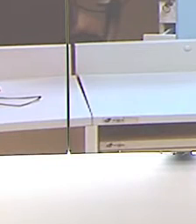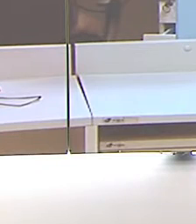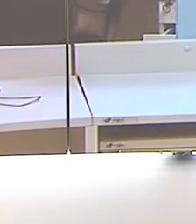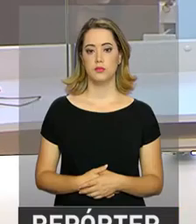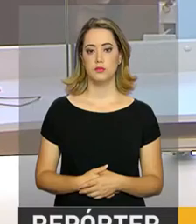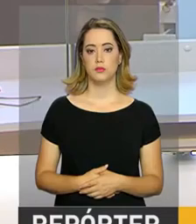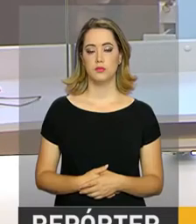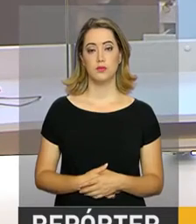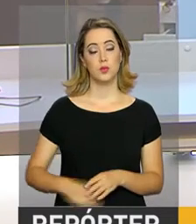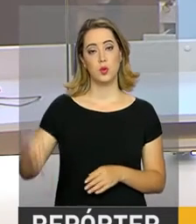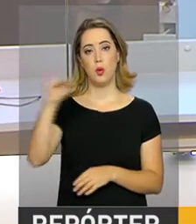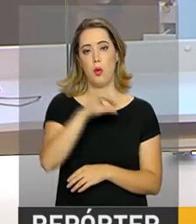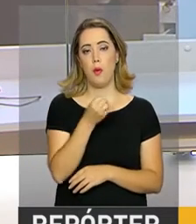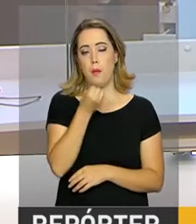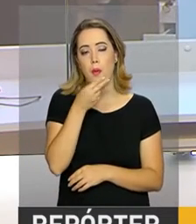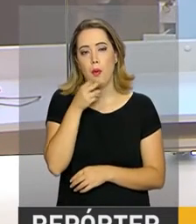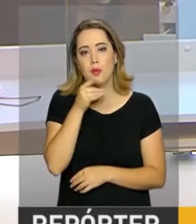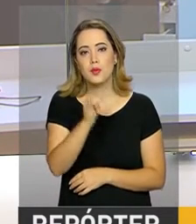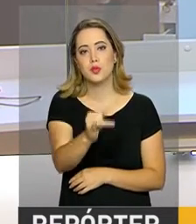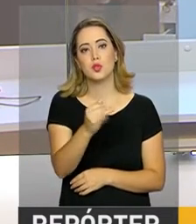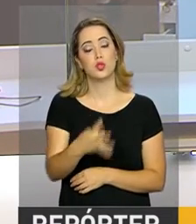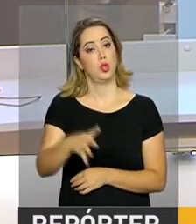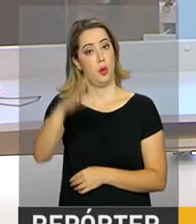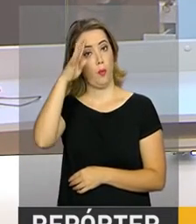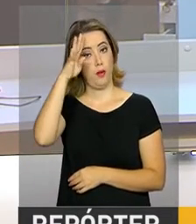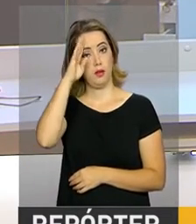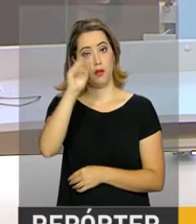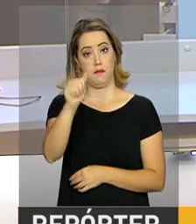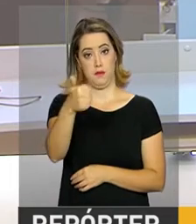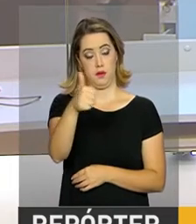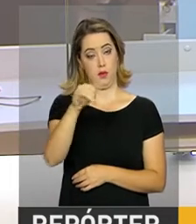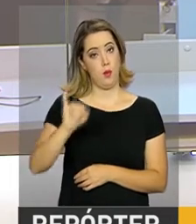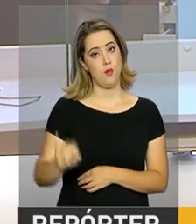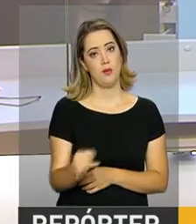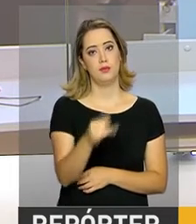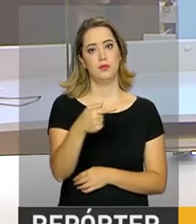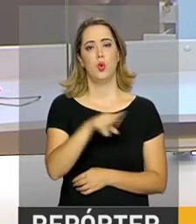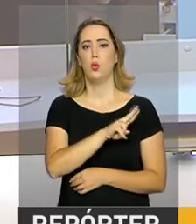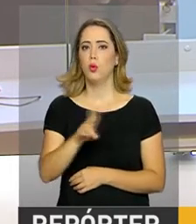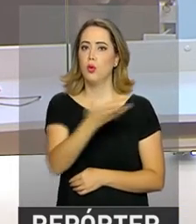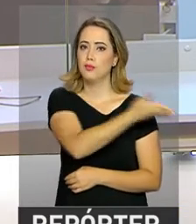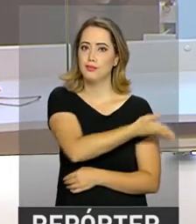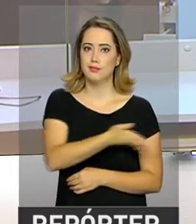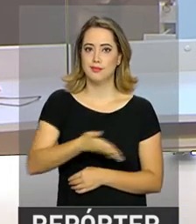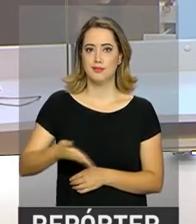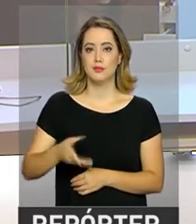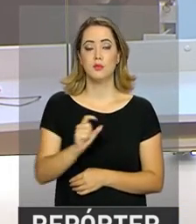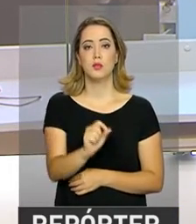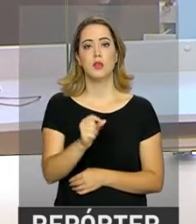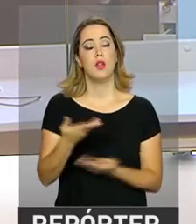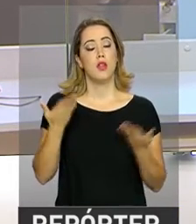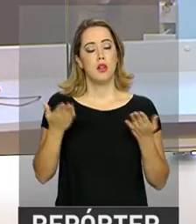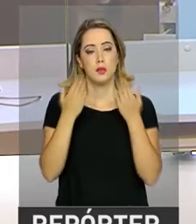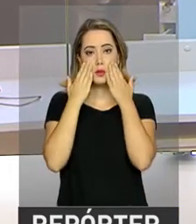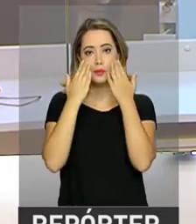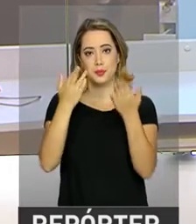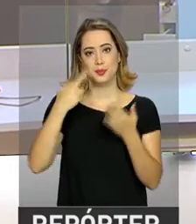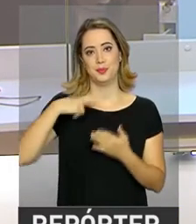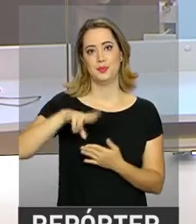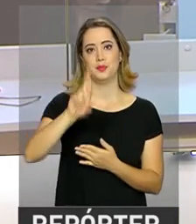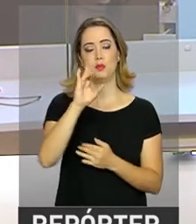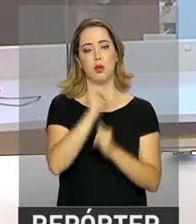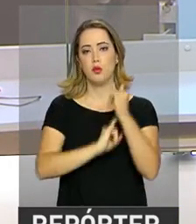olá bom dia pra você quarta feira 11 de janeiro eu sou renata corsini o repórter nbr começa agora